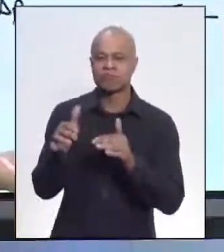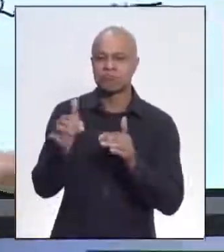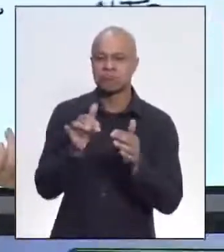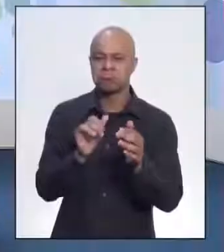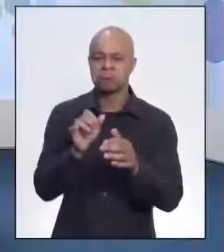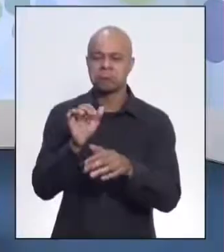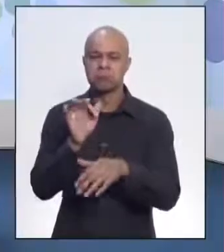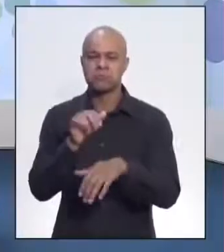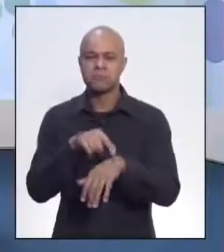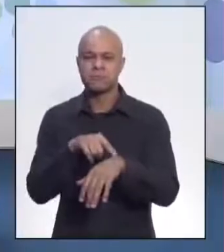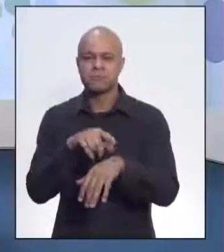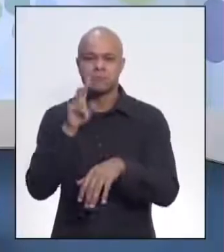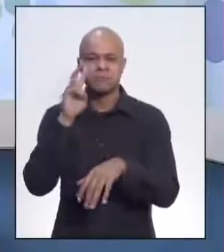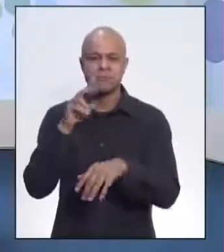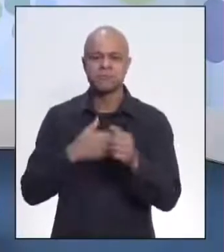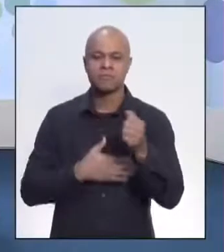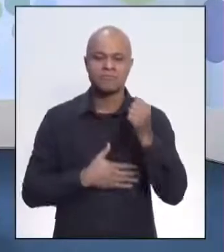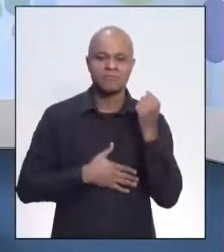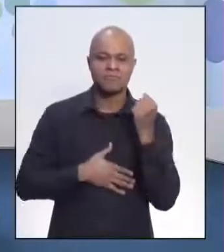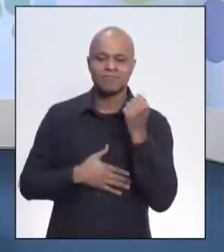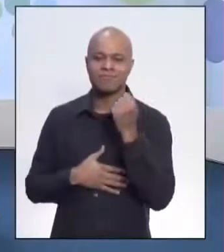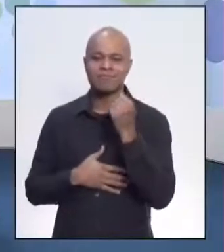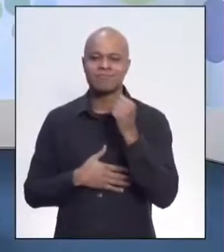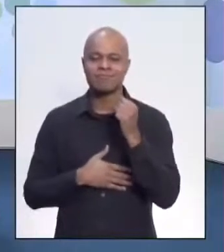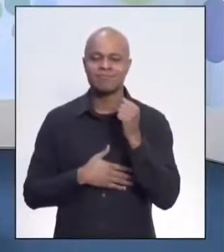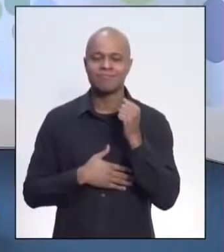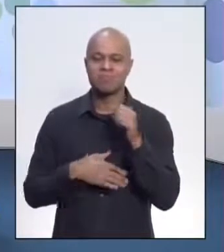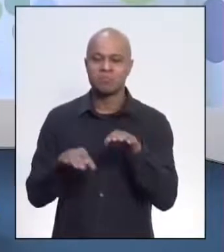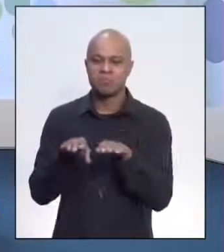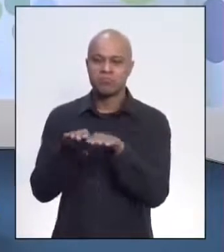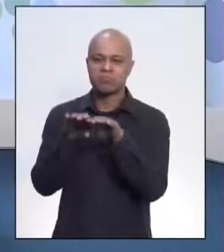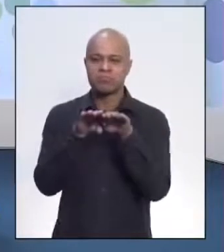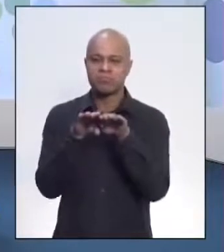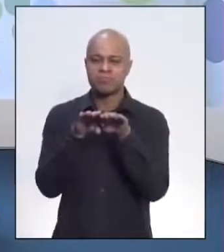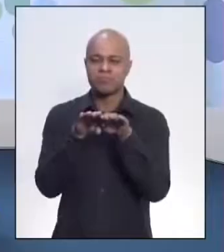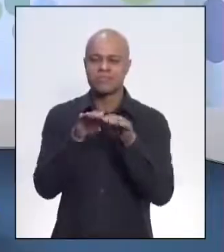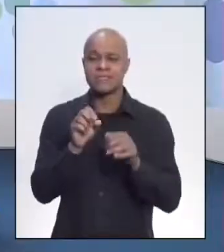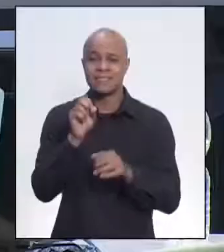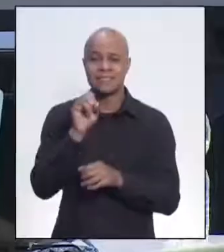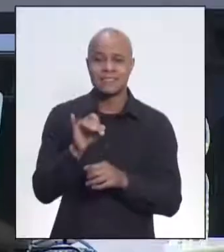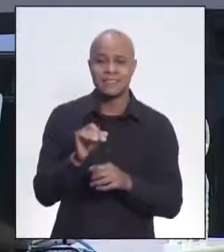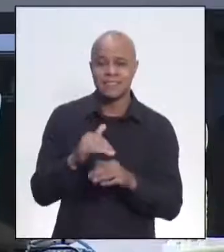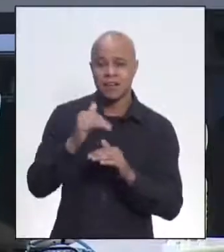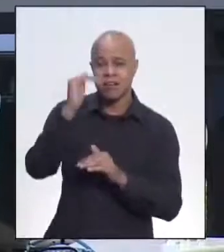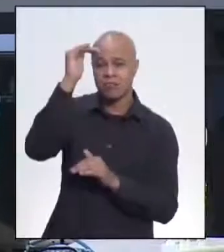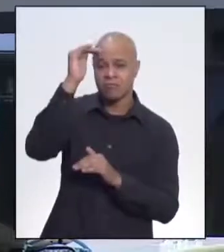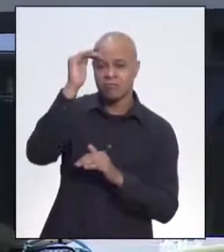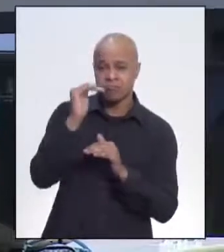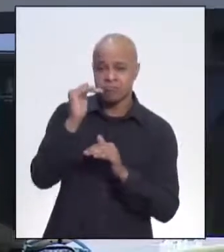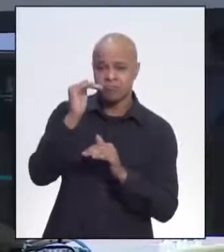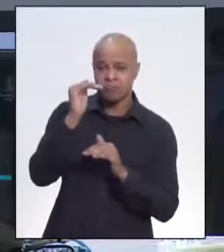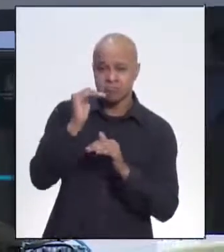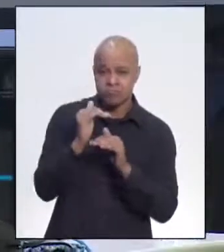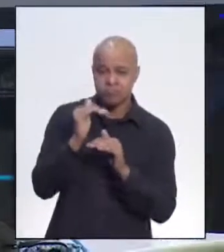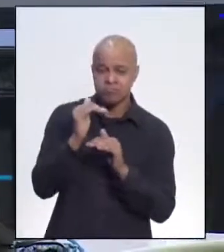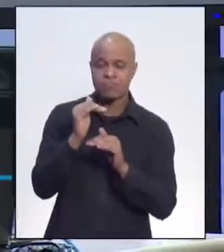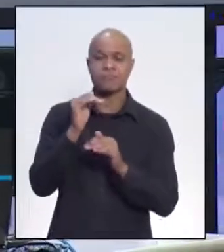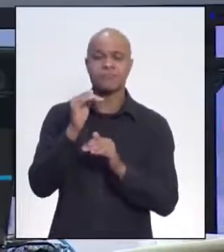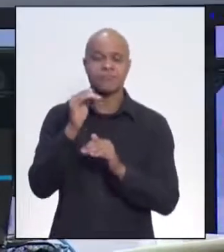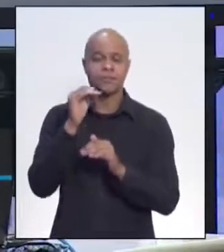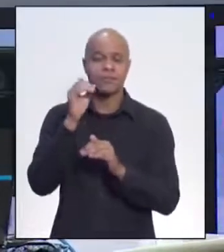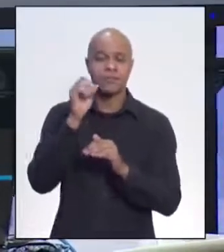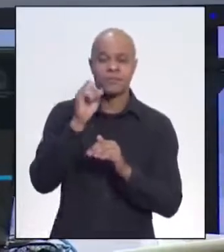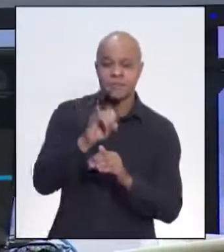tempo, olhar as danças e saber comparar se o nível é alto, baixo, médio, se o deslocamento é